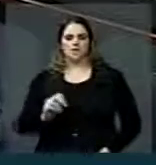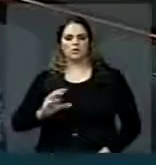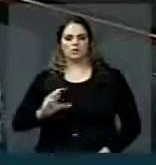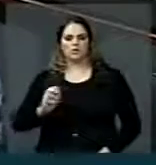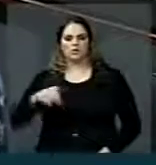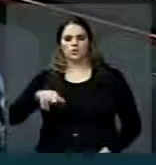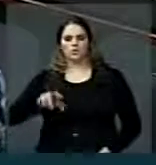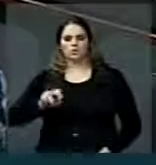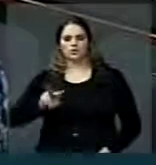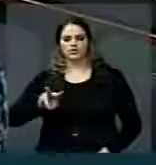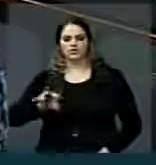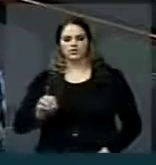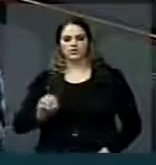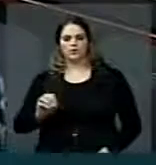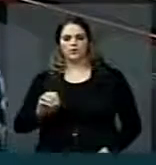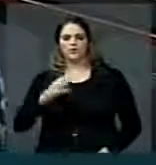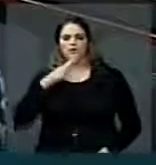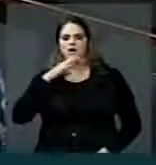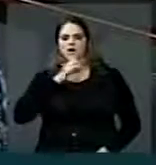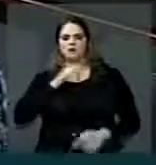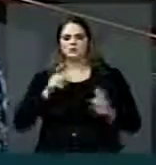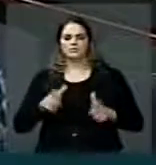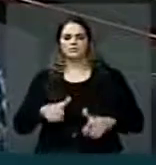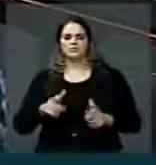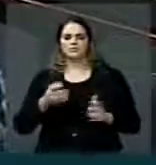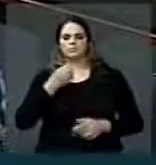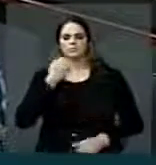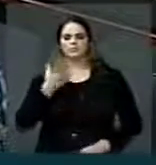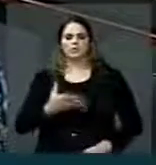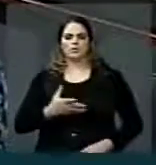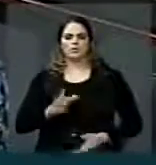ver, mais legítimo e mais